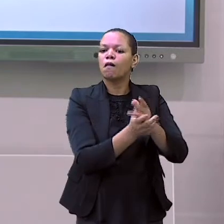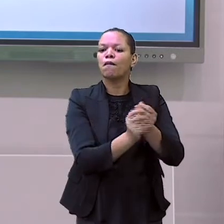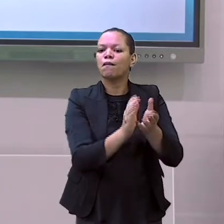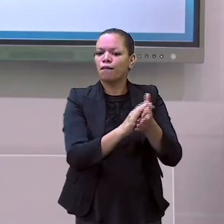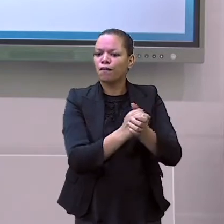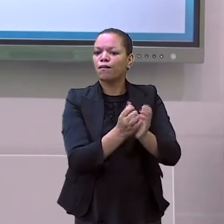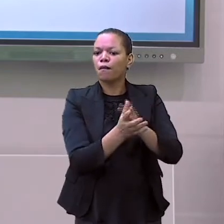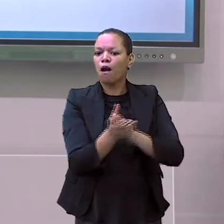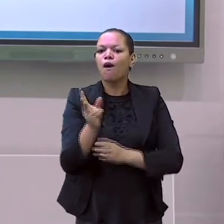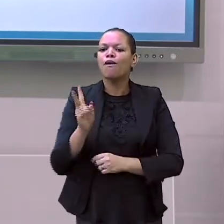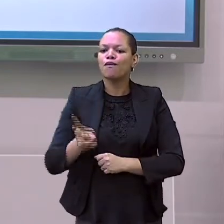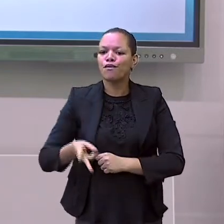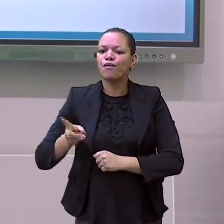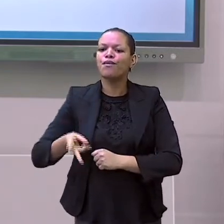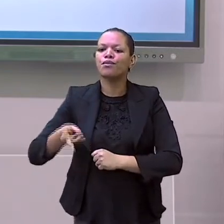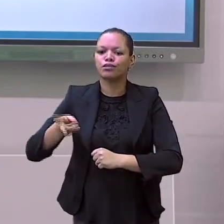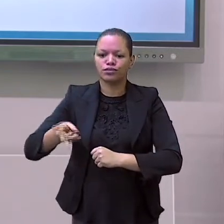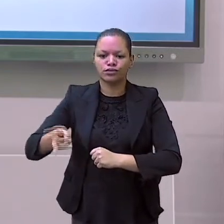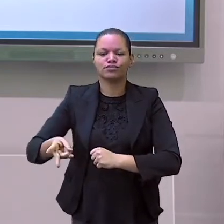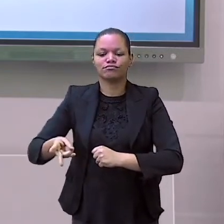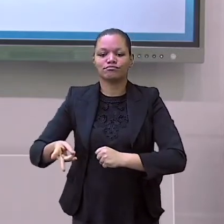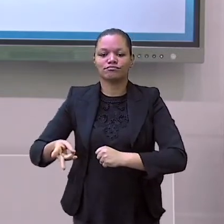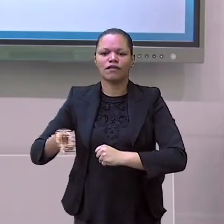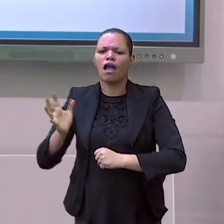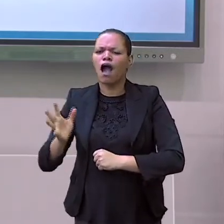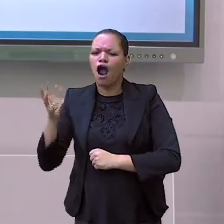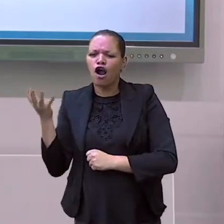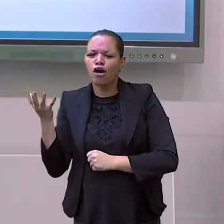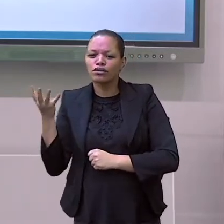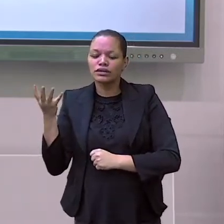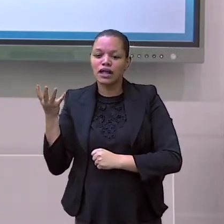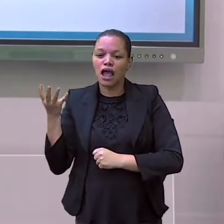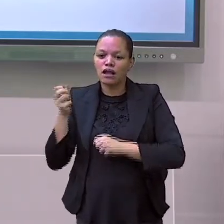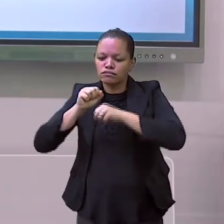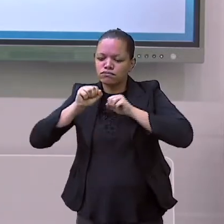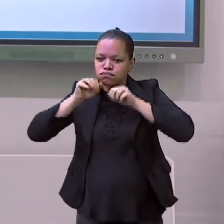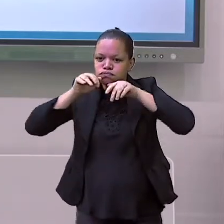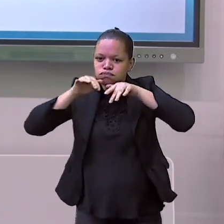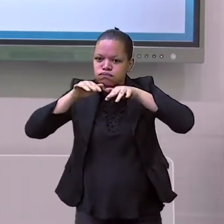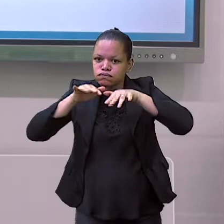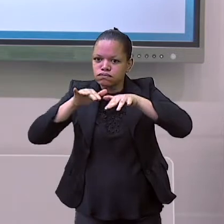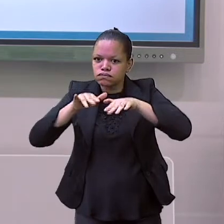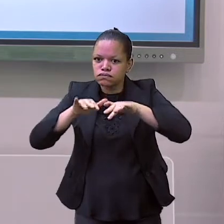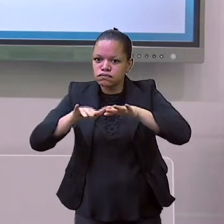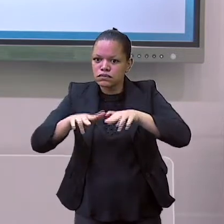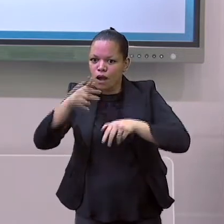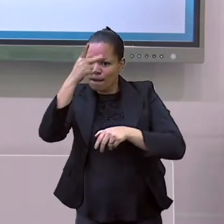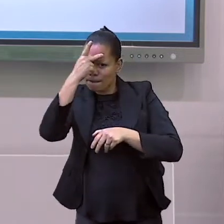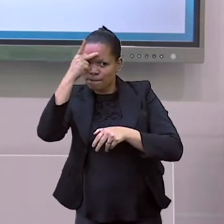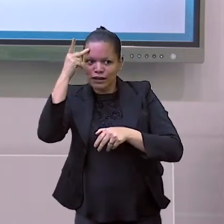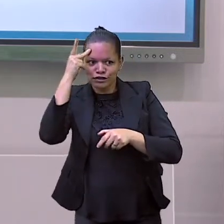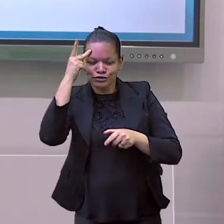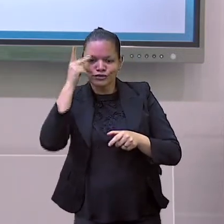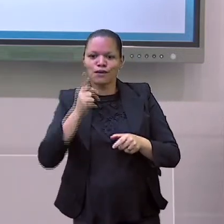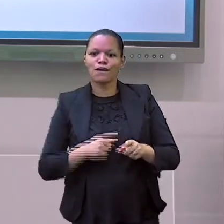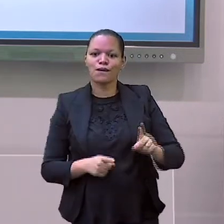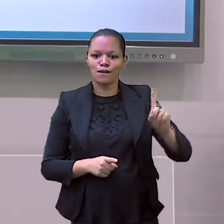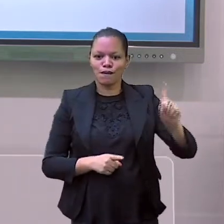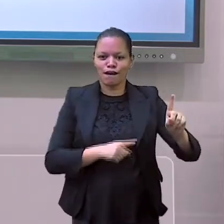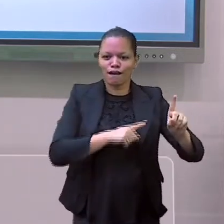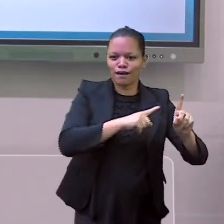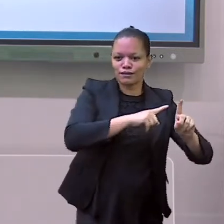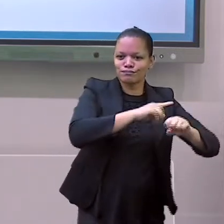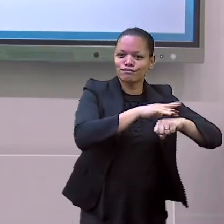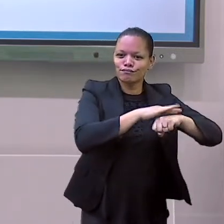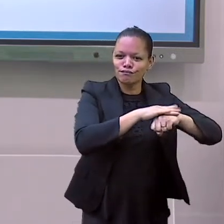Então, aqui é uma transmissão direta. Uma pessoa saudável com uma pessoa doente, já está aí todo mundo aí,